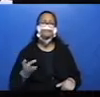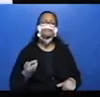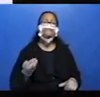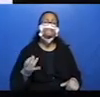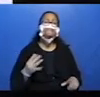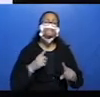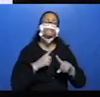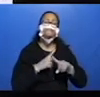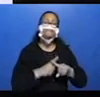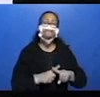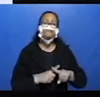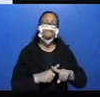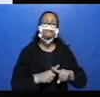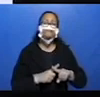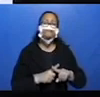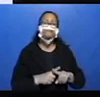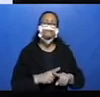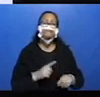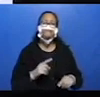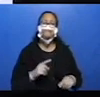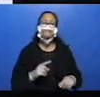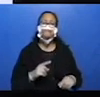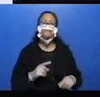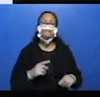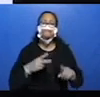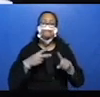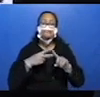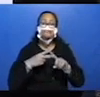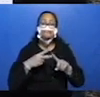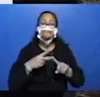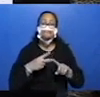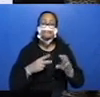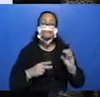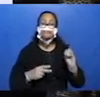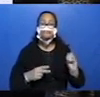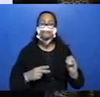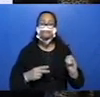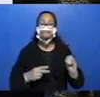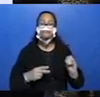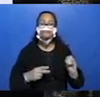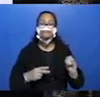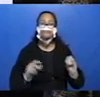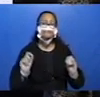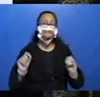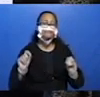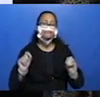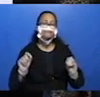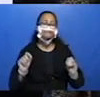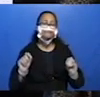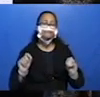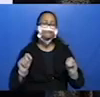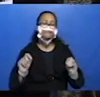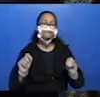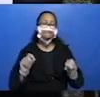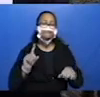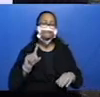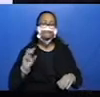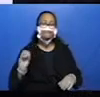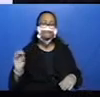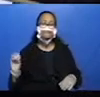Observem, não está acabando com 2 zeros? Que número que acaba com 2 zeros?